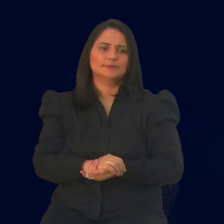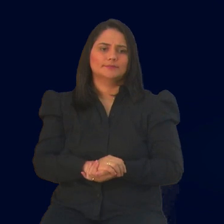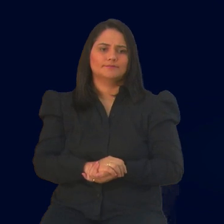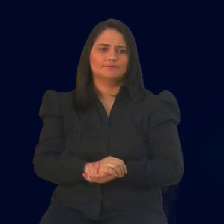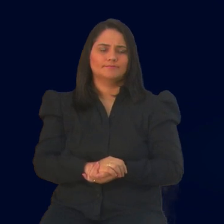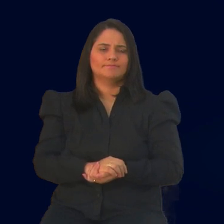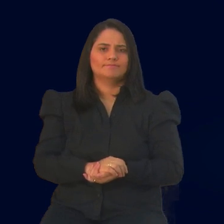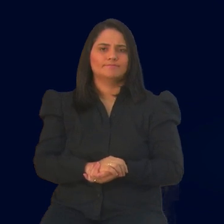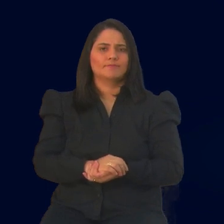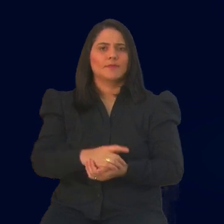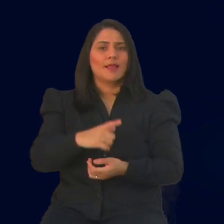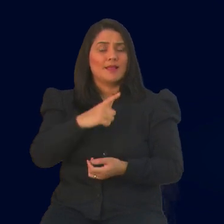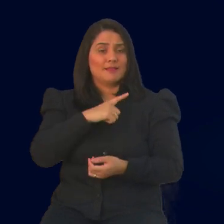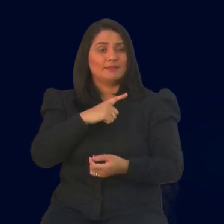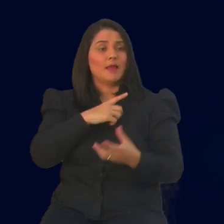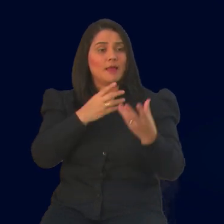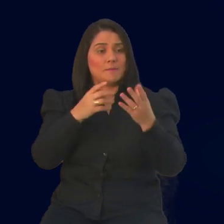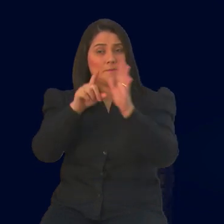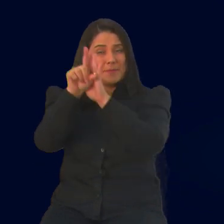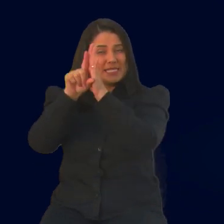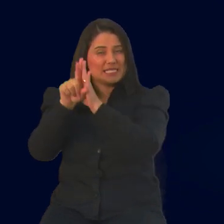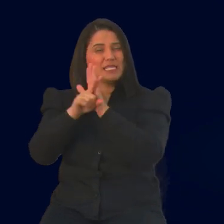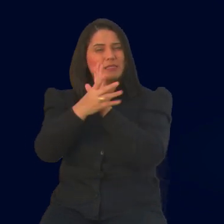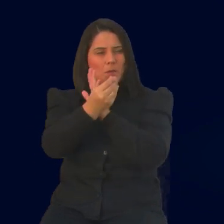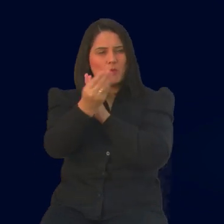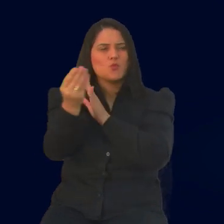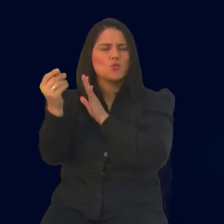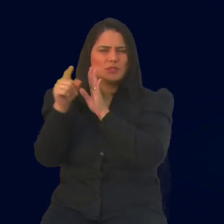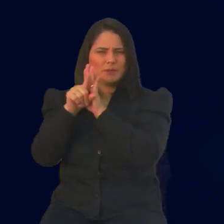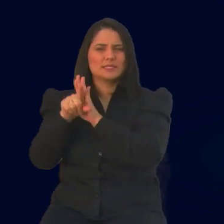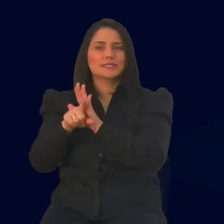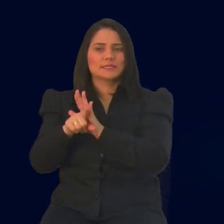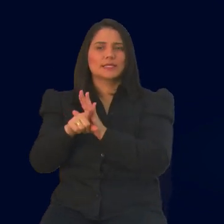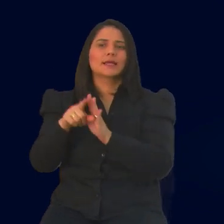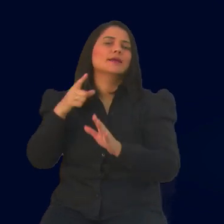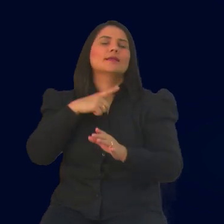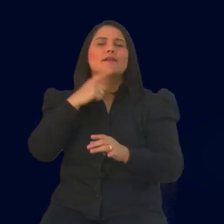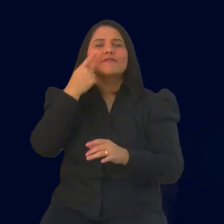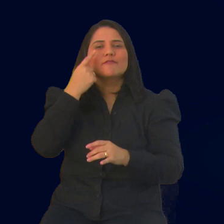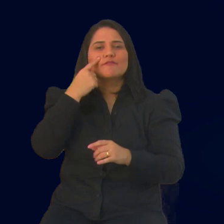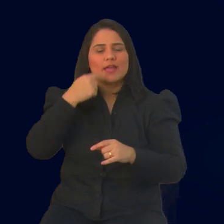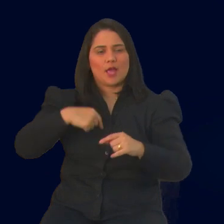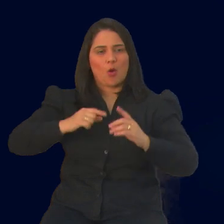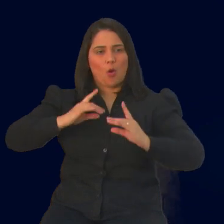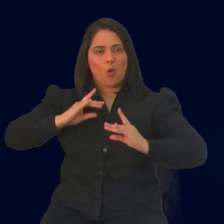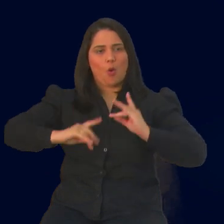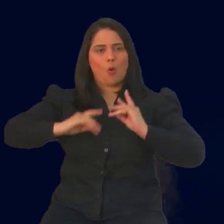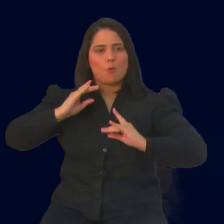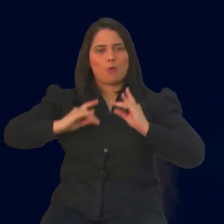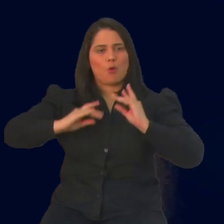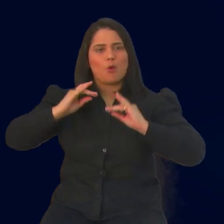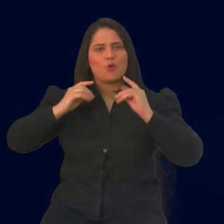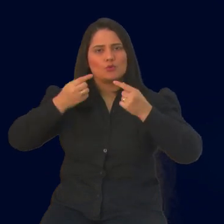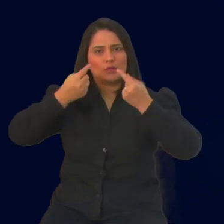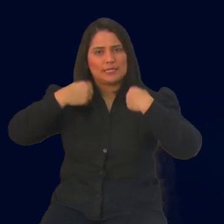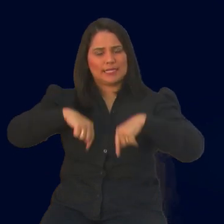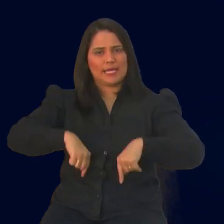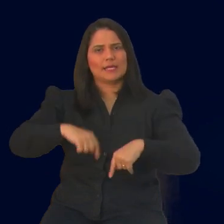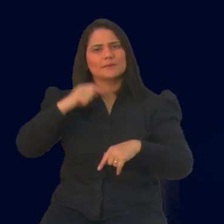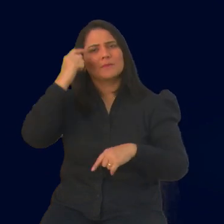várias pesquisas e uma delas também lendo os níveis hormonais com pessoas que